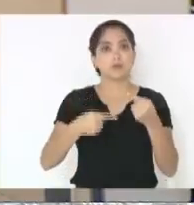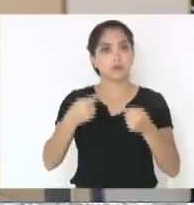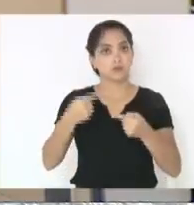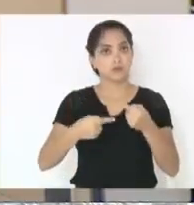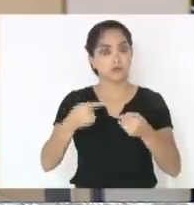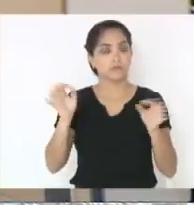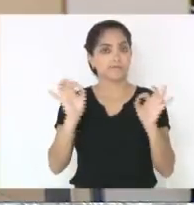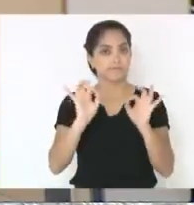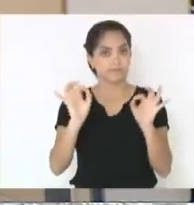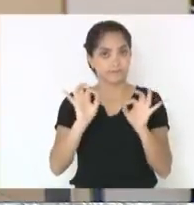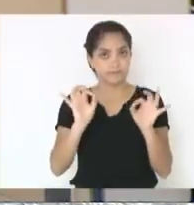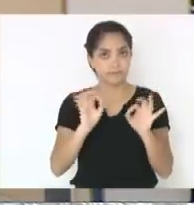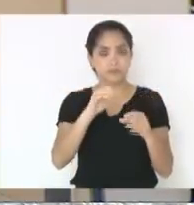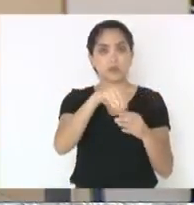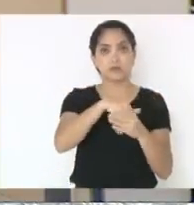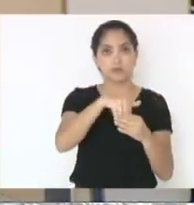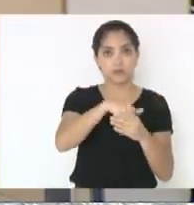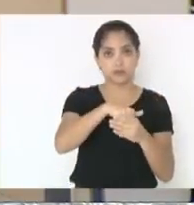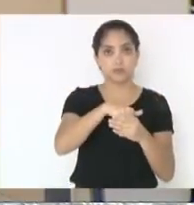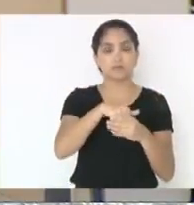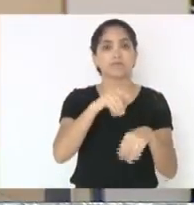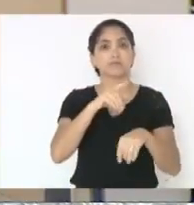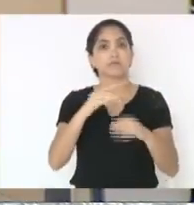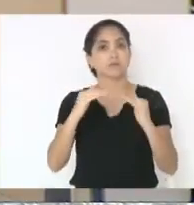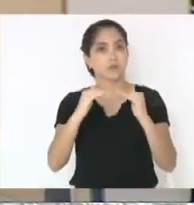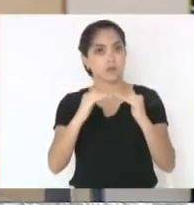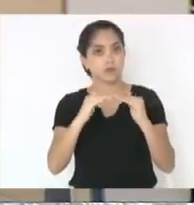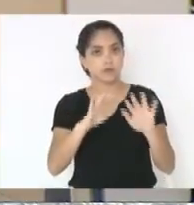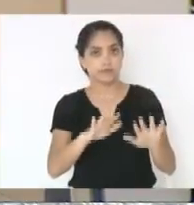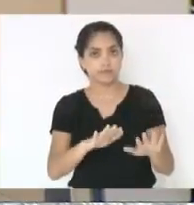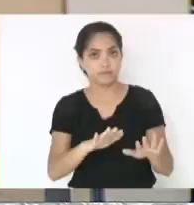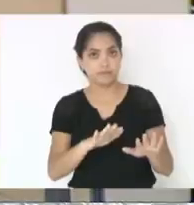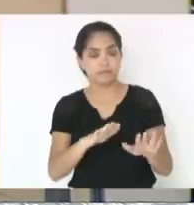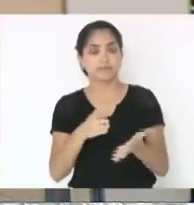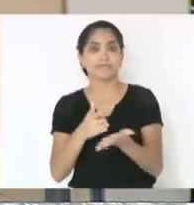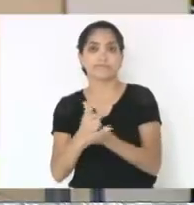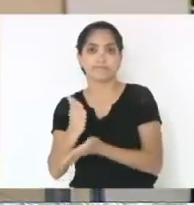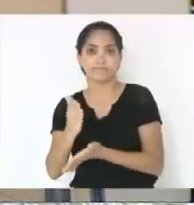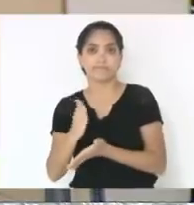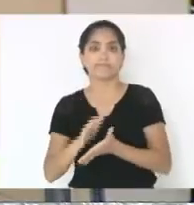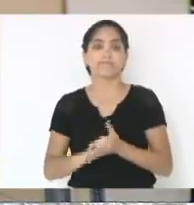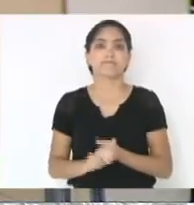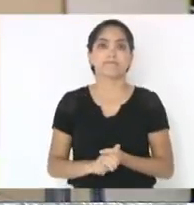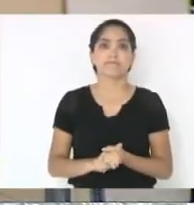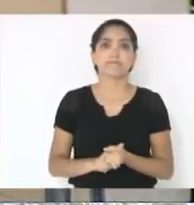não havendo quem queira discutir, em votação, quem tiver de acordo permaneça com o sem-contro. Aprovado.